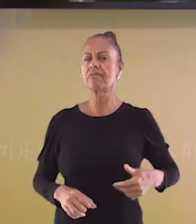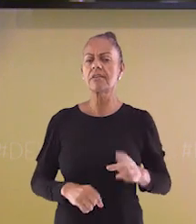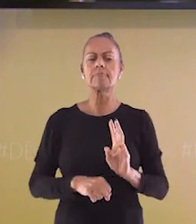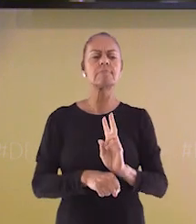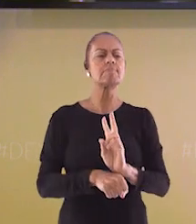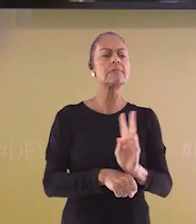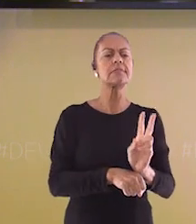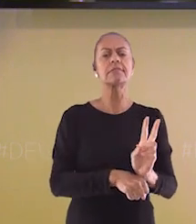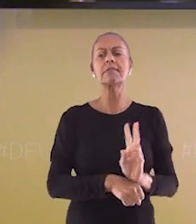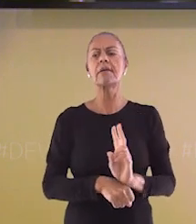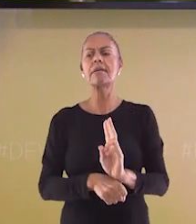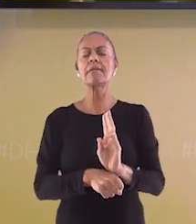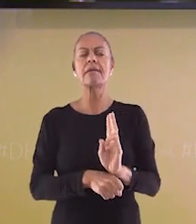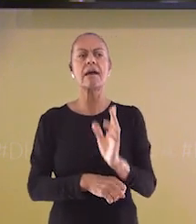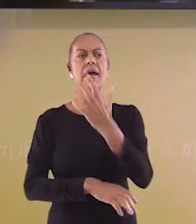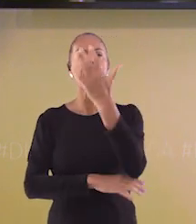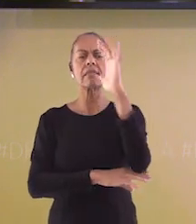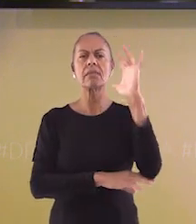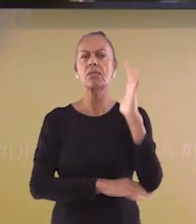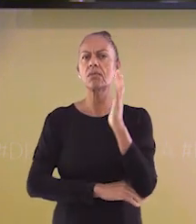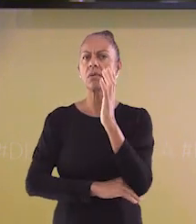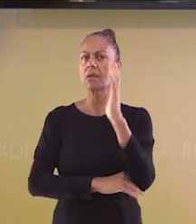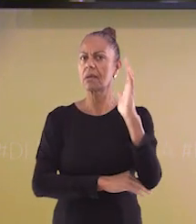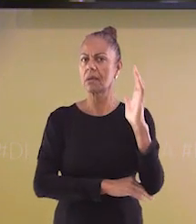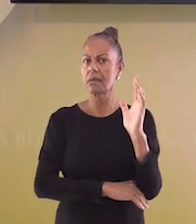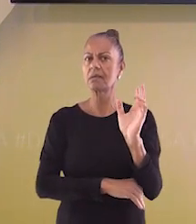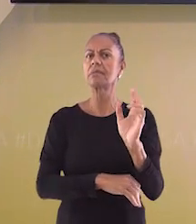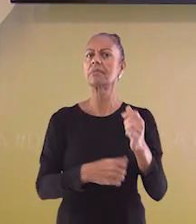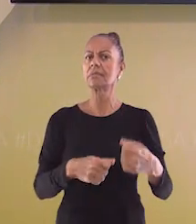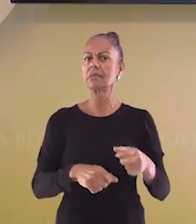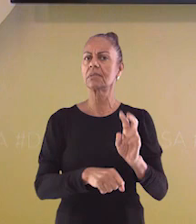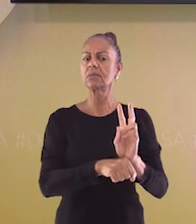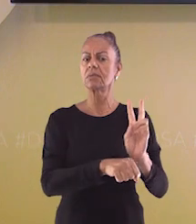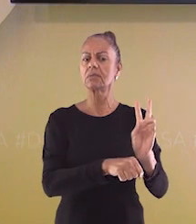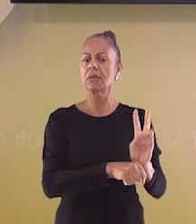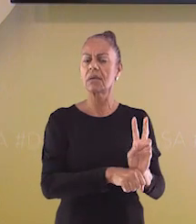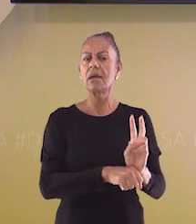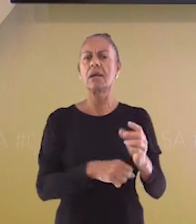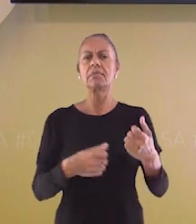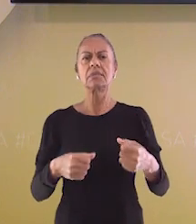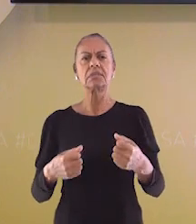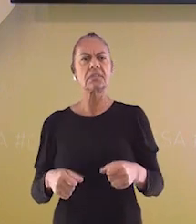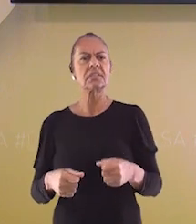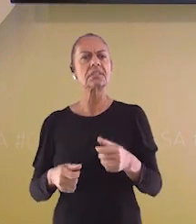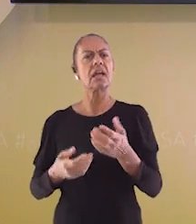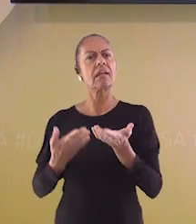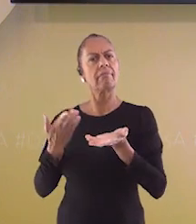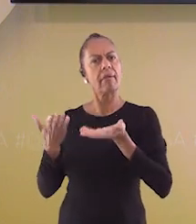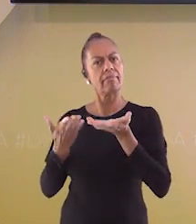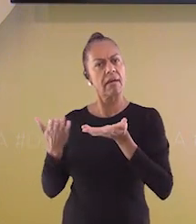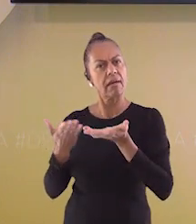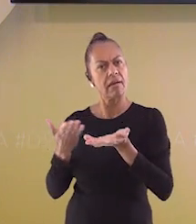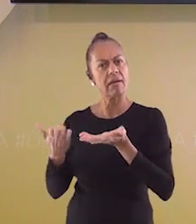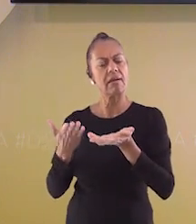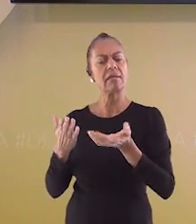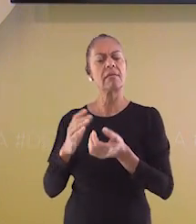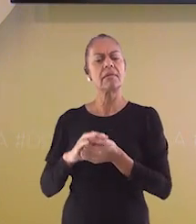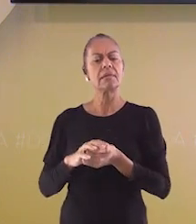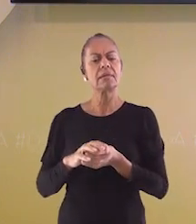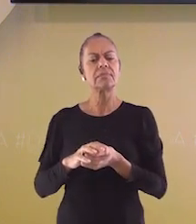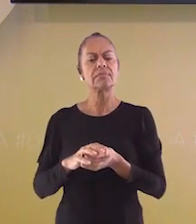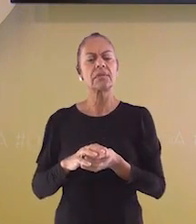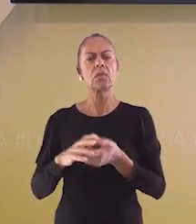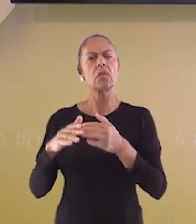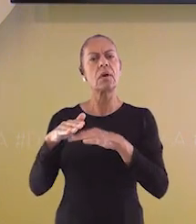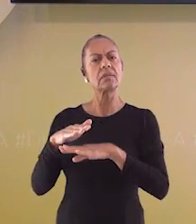as empresas que descumprirem as medidas ambientais. Se quer descartar na natureza, faz o tratamento dos resíduos antes. Se não pode